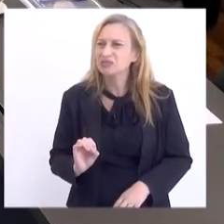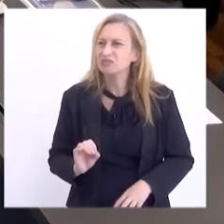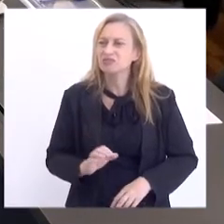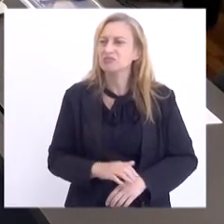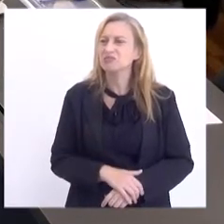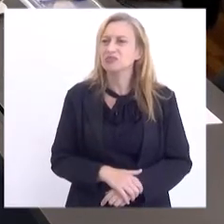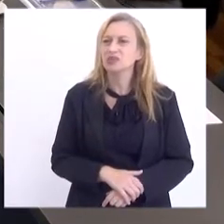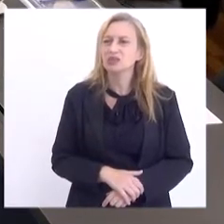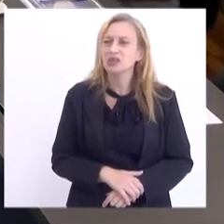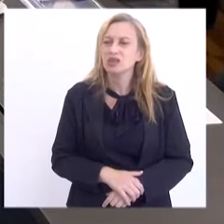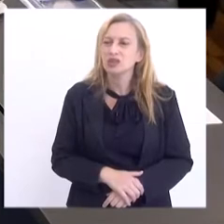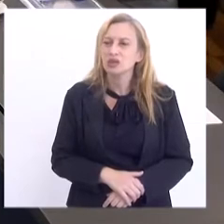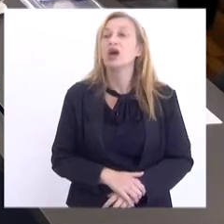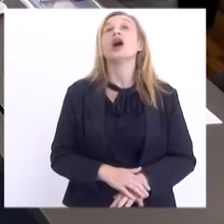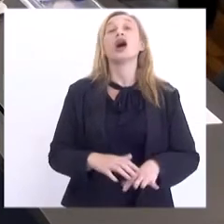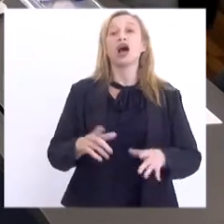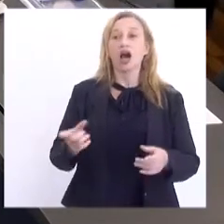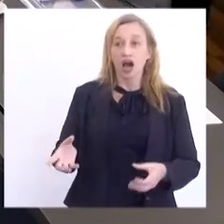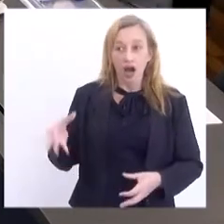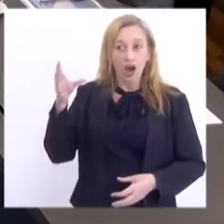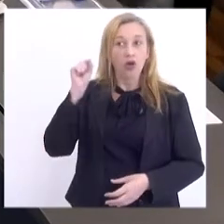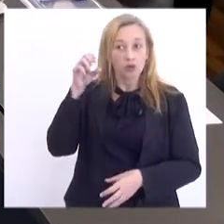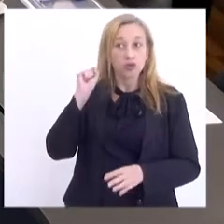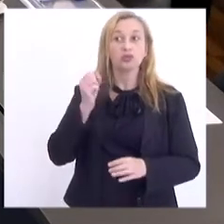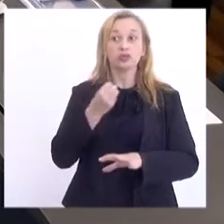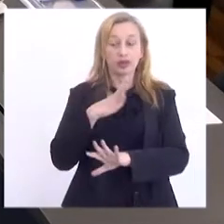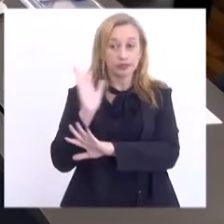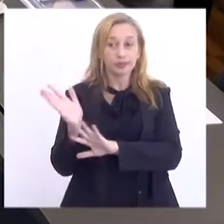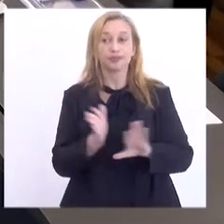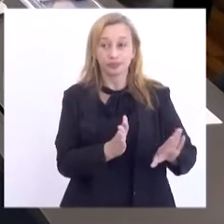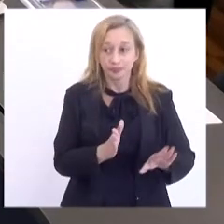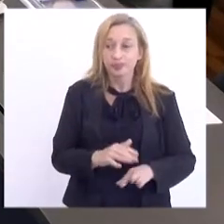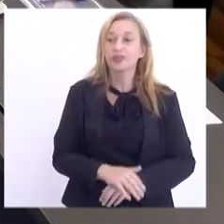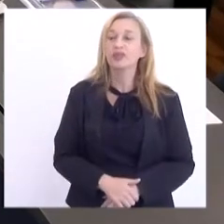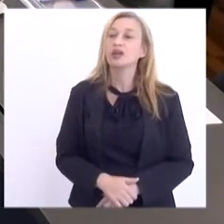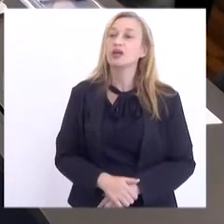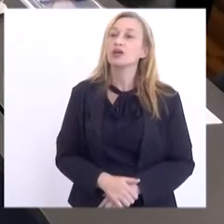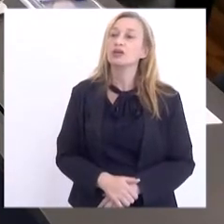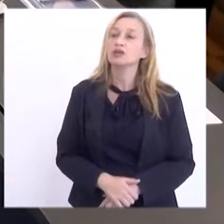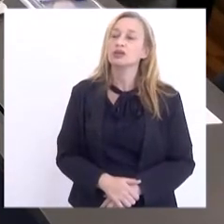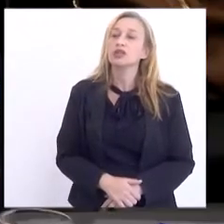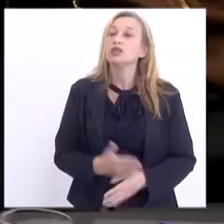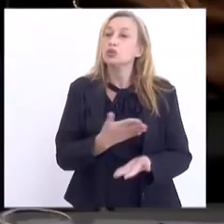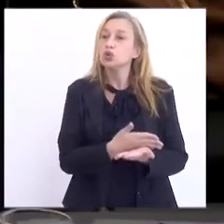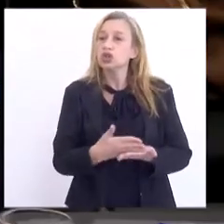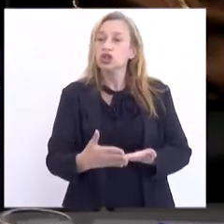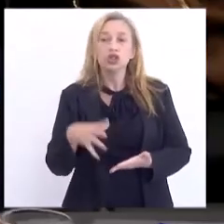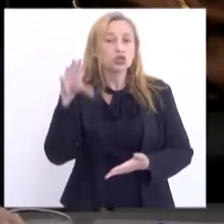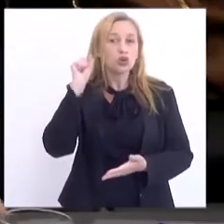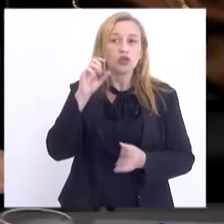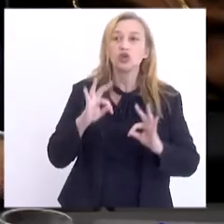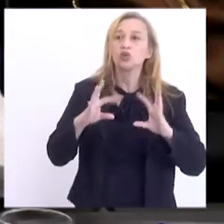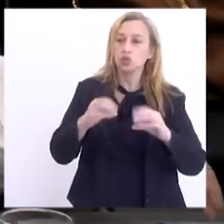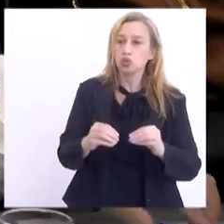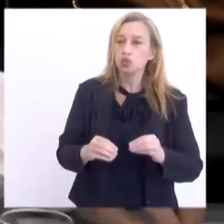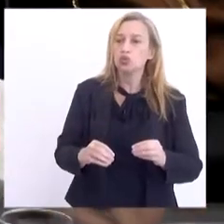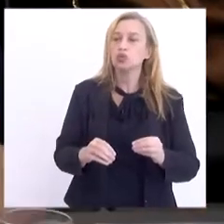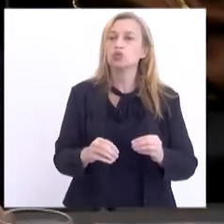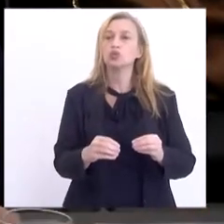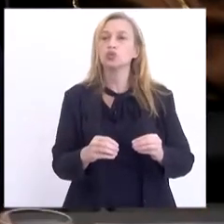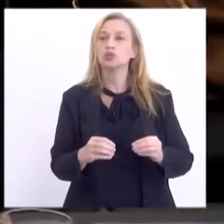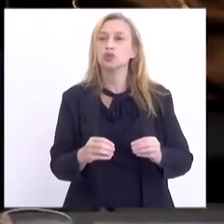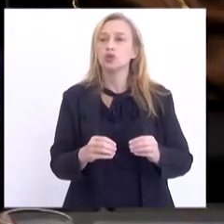com o celular ouvindo exatamente desde o início acompanhei